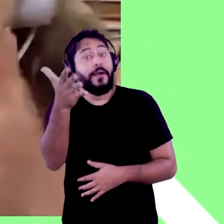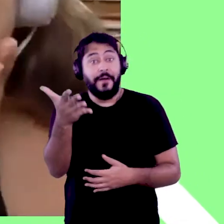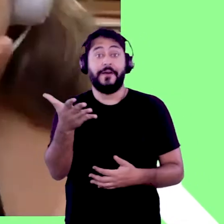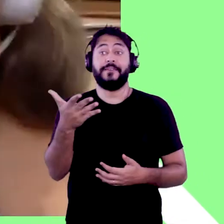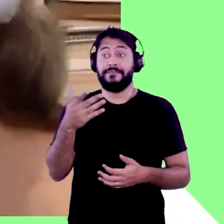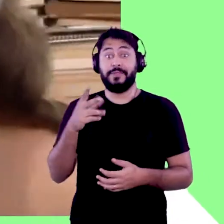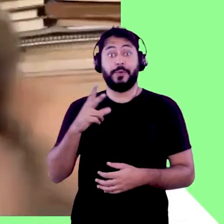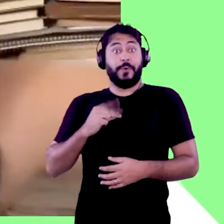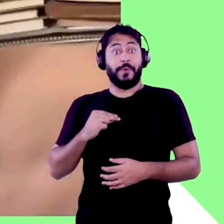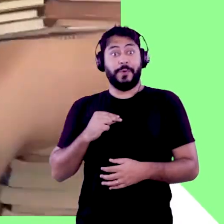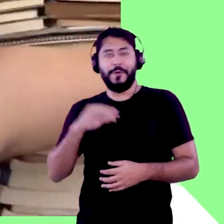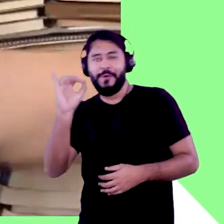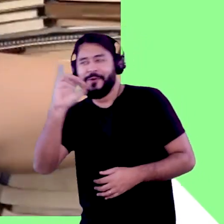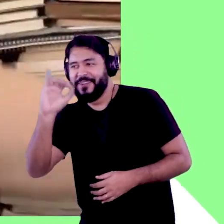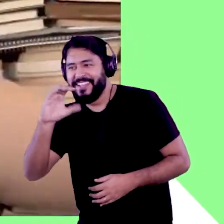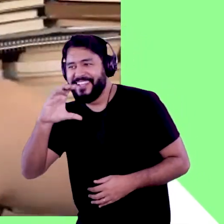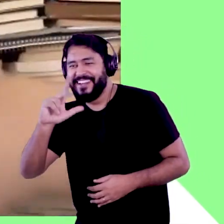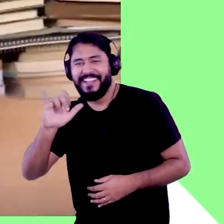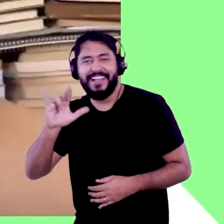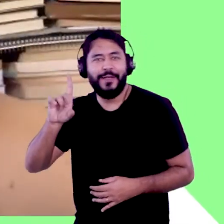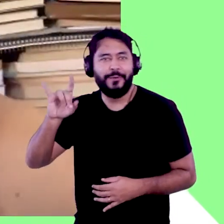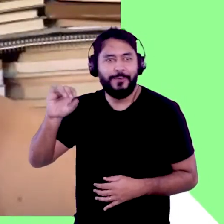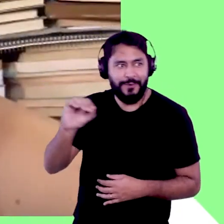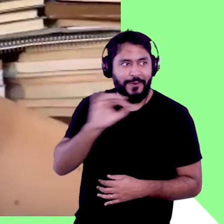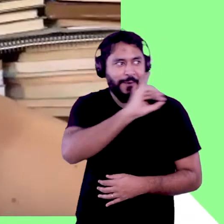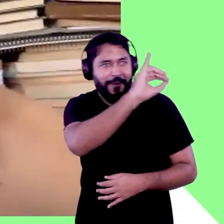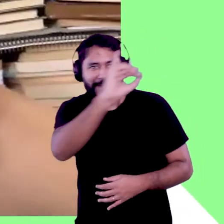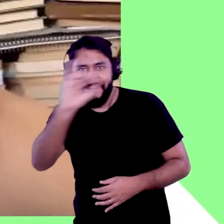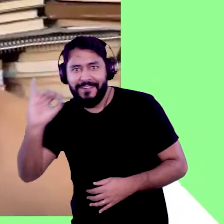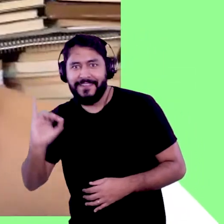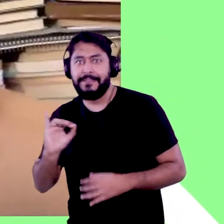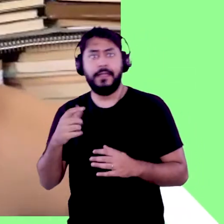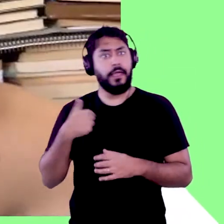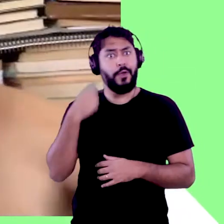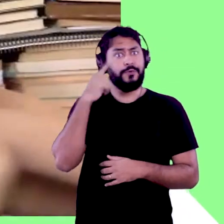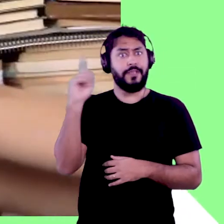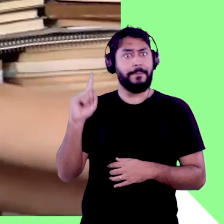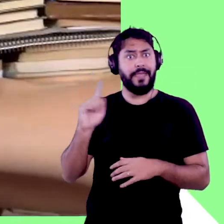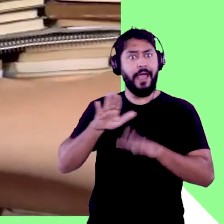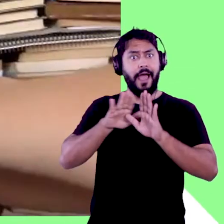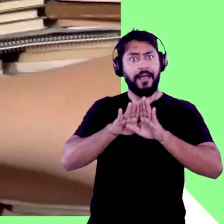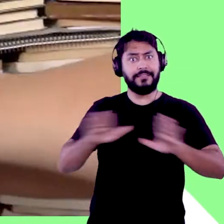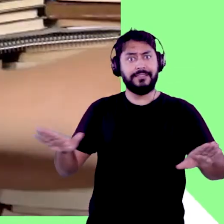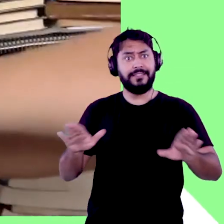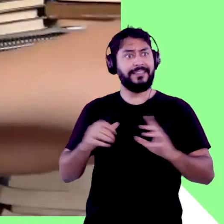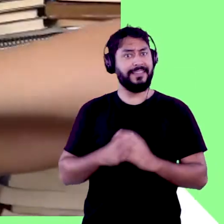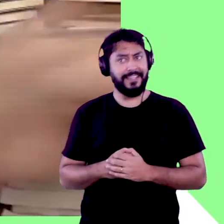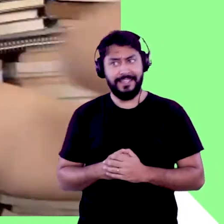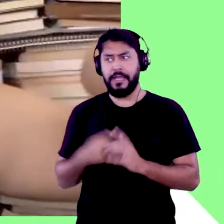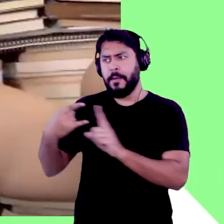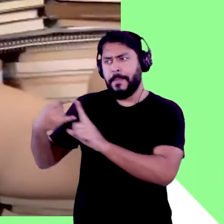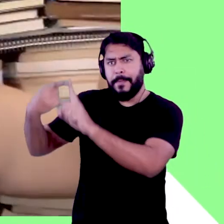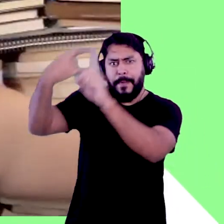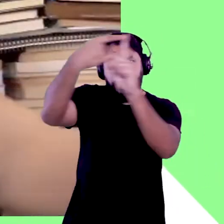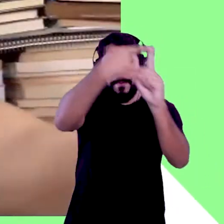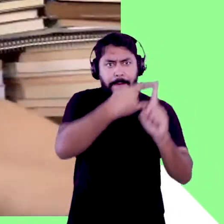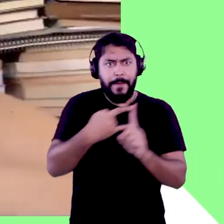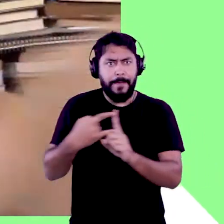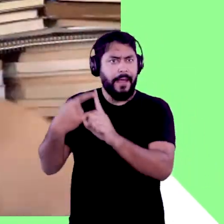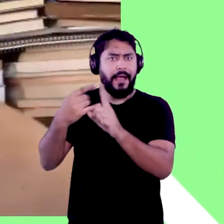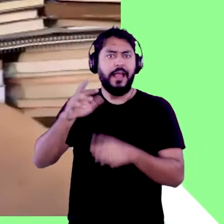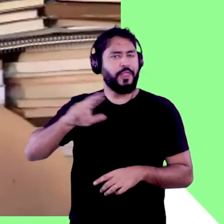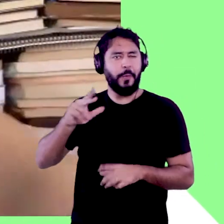Gente, oi Cláudio, oi todo mundo. Não sabia que era assim, não estilo webinar,